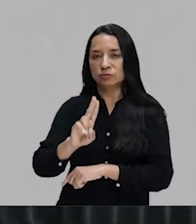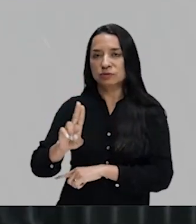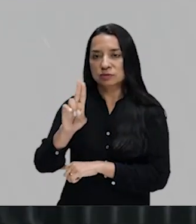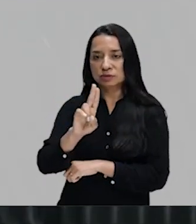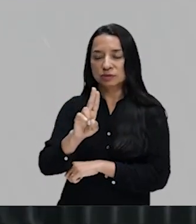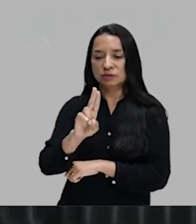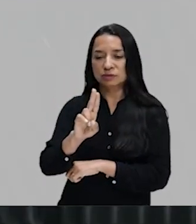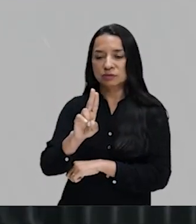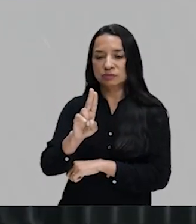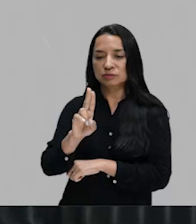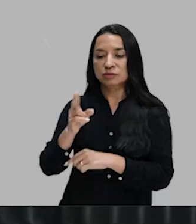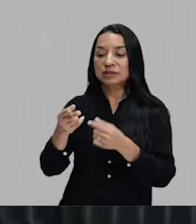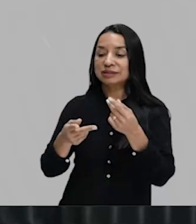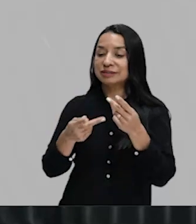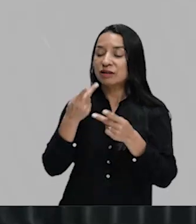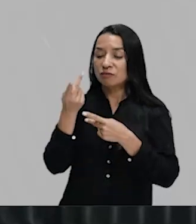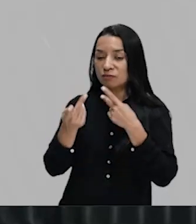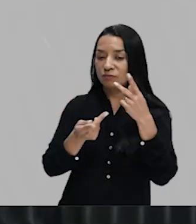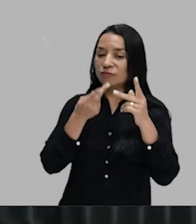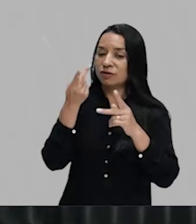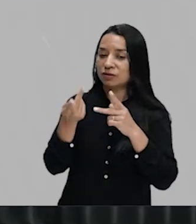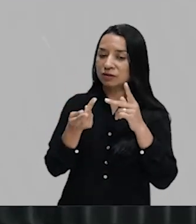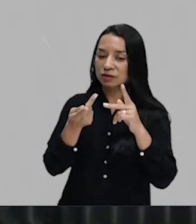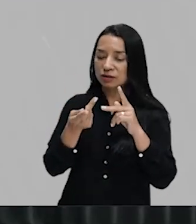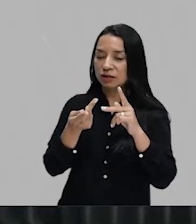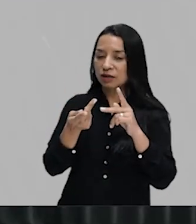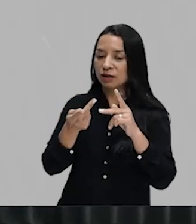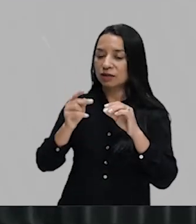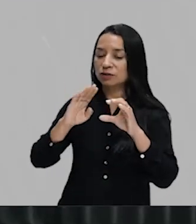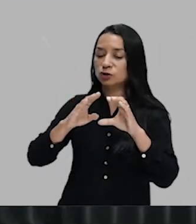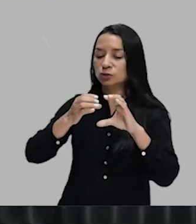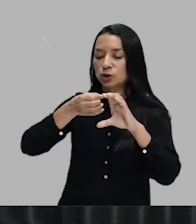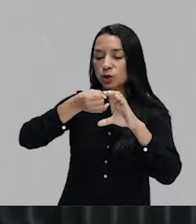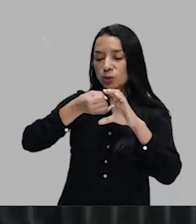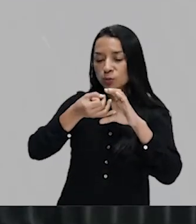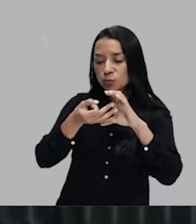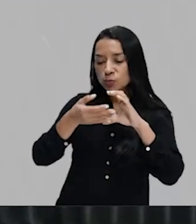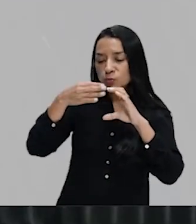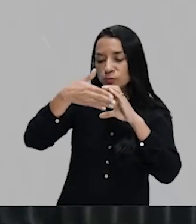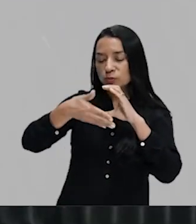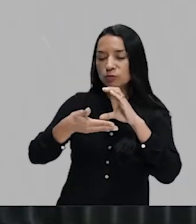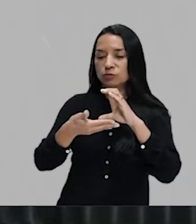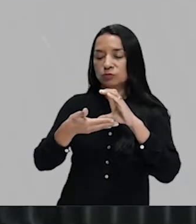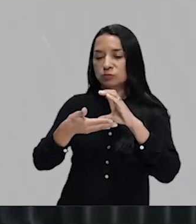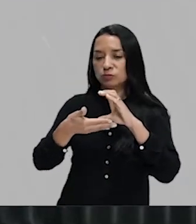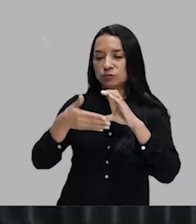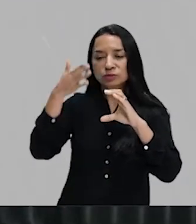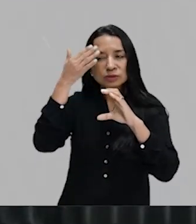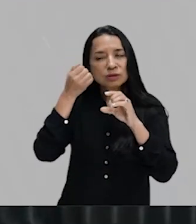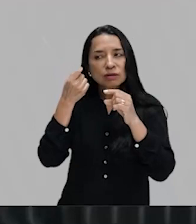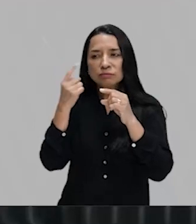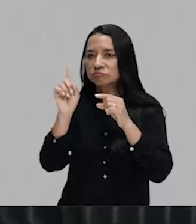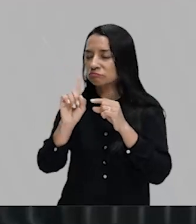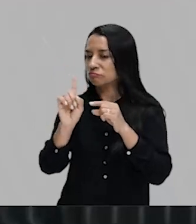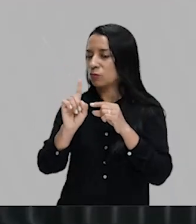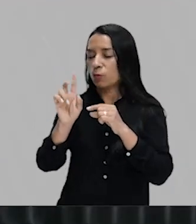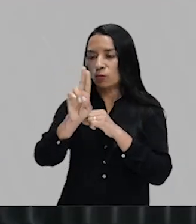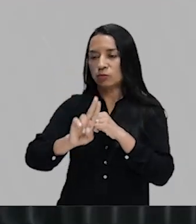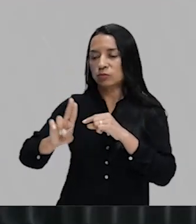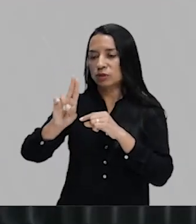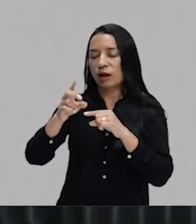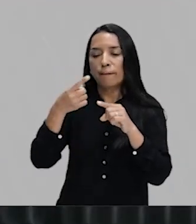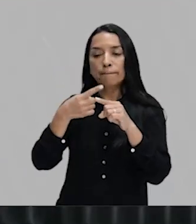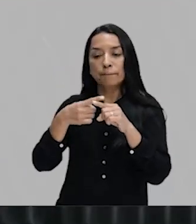de subconjuntos? Não, você não vai poder usar. Sabe por quê? Aquele ezinho, ele é uma relação